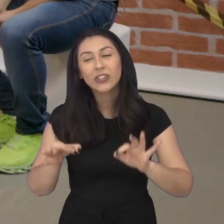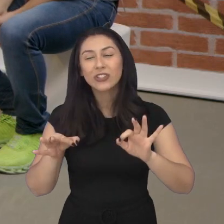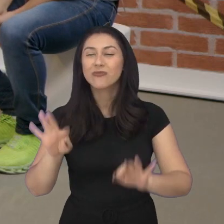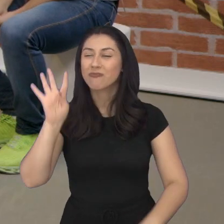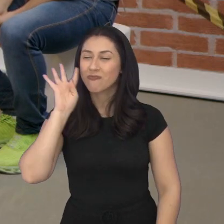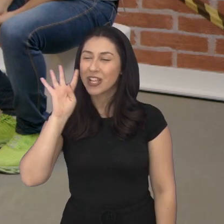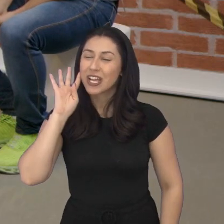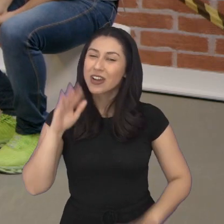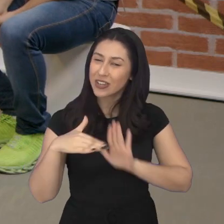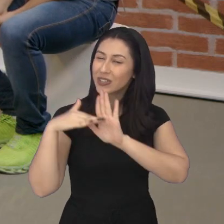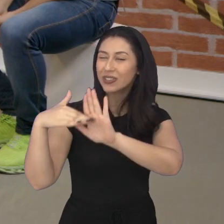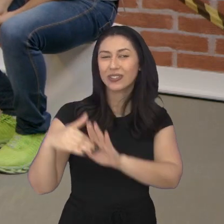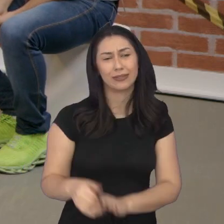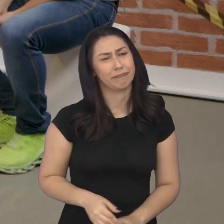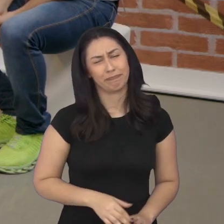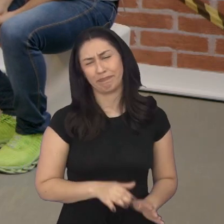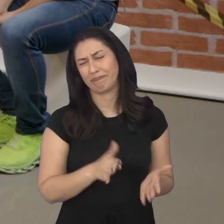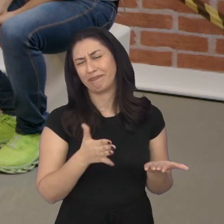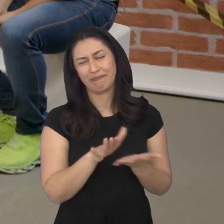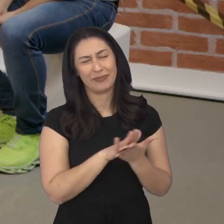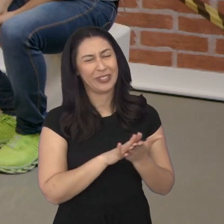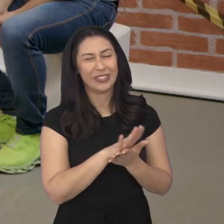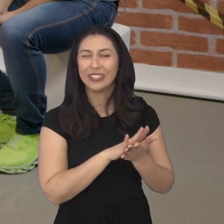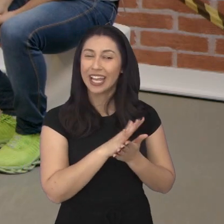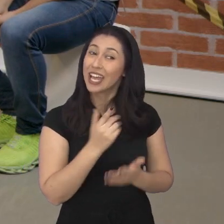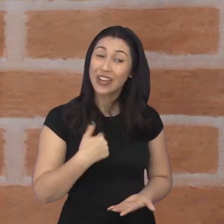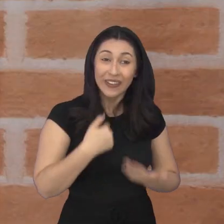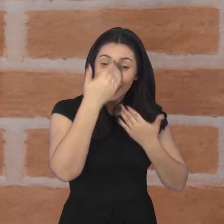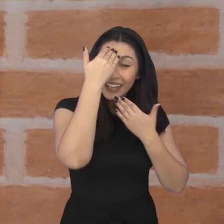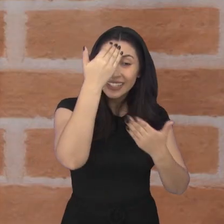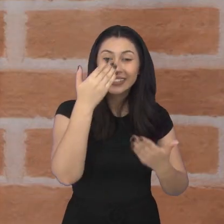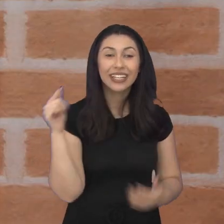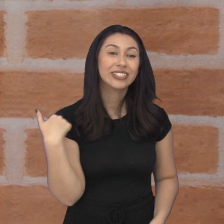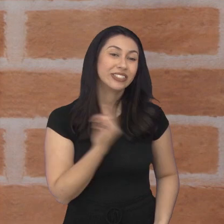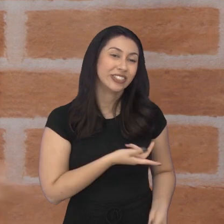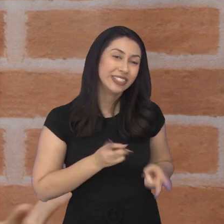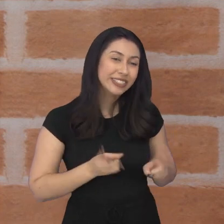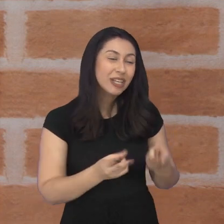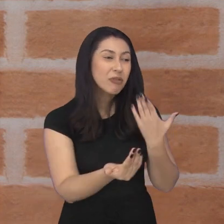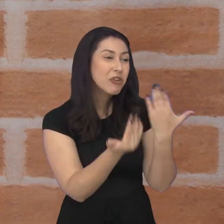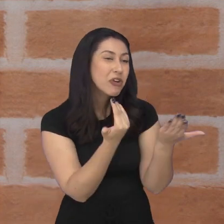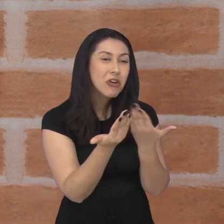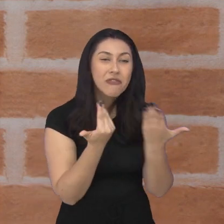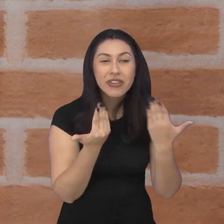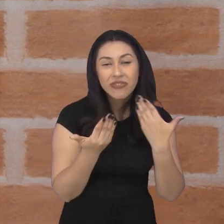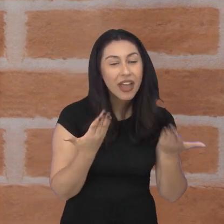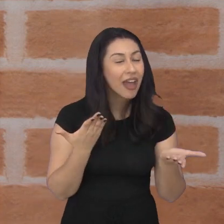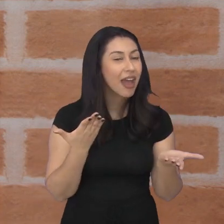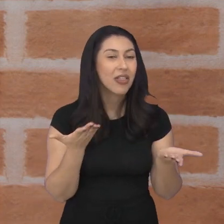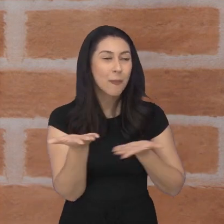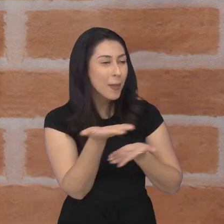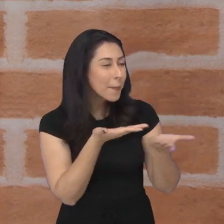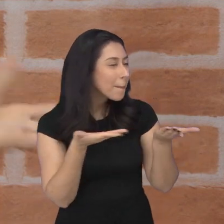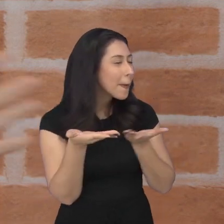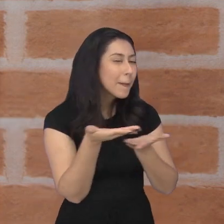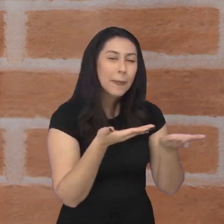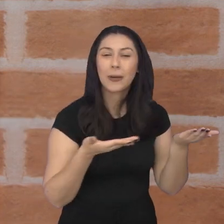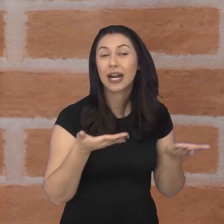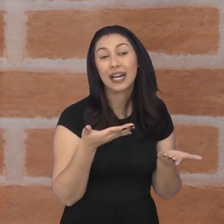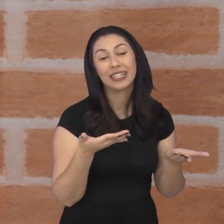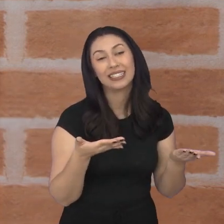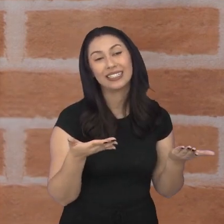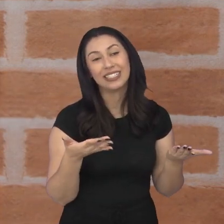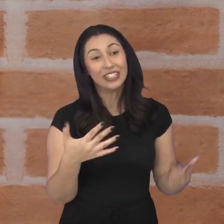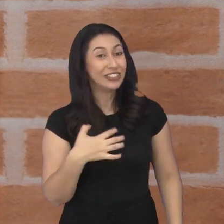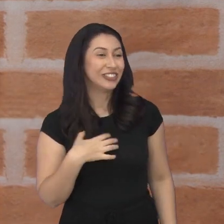muito bacana para todos nós. Imagina, eu que agradeço vocês. Sempre a gente poder estar conversando um pouquinho, né, trocando uma ideia, ainda mais de